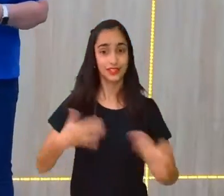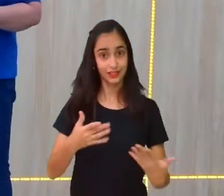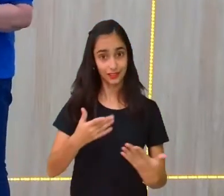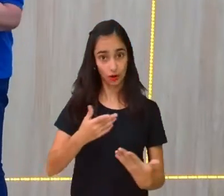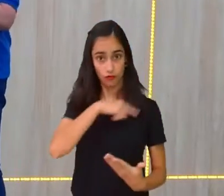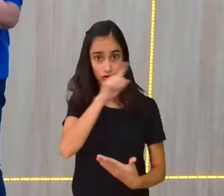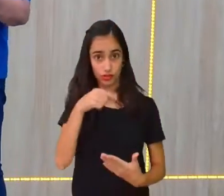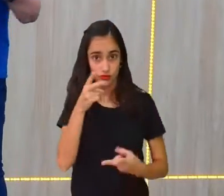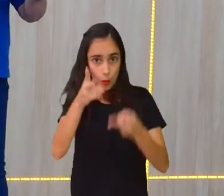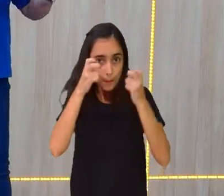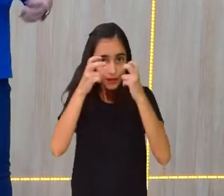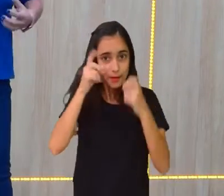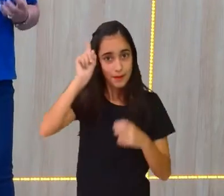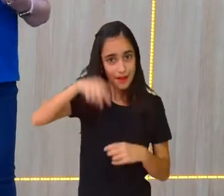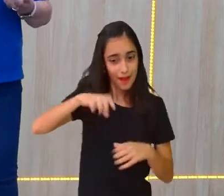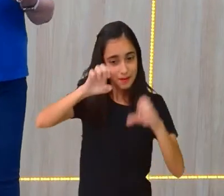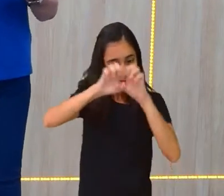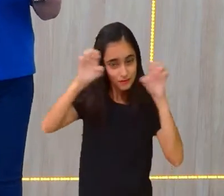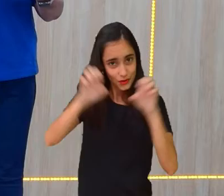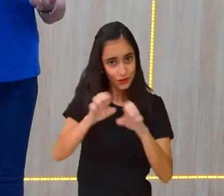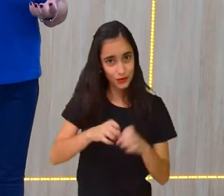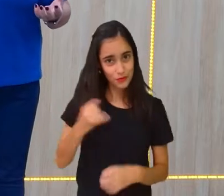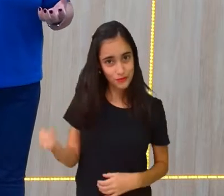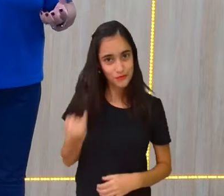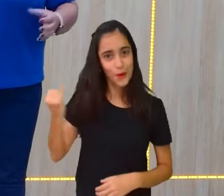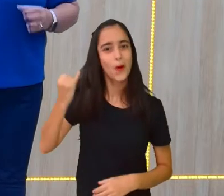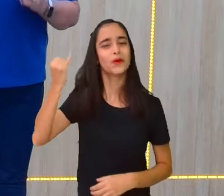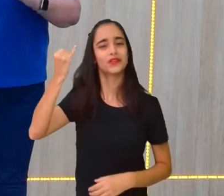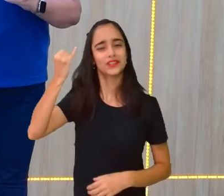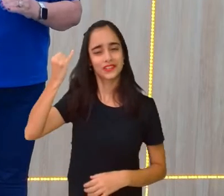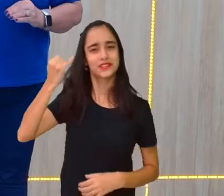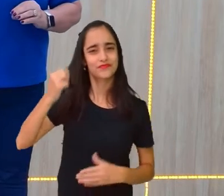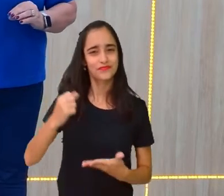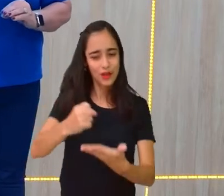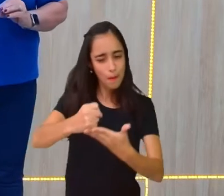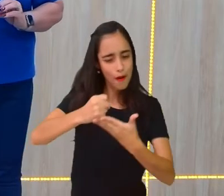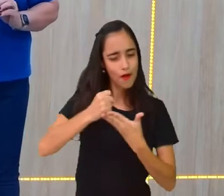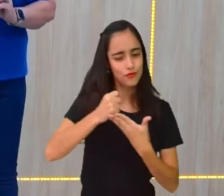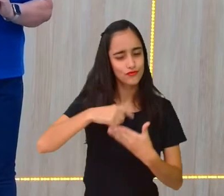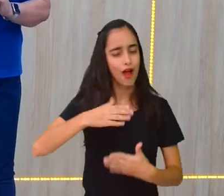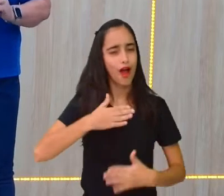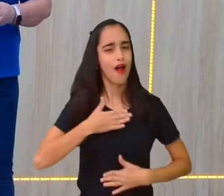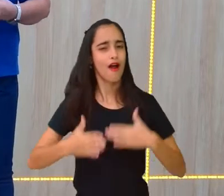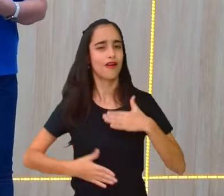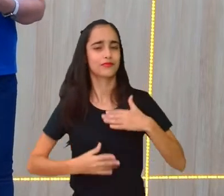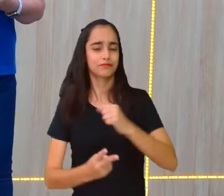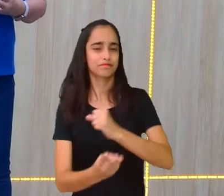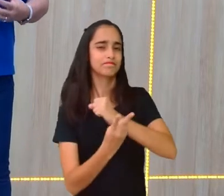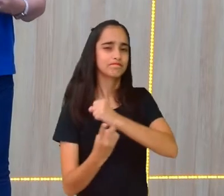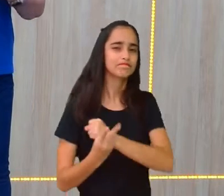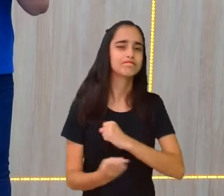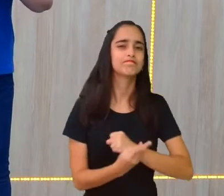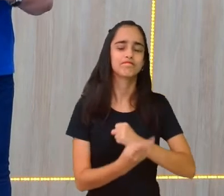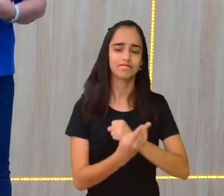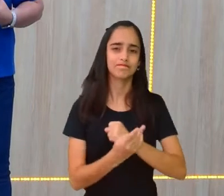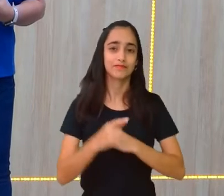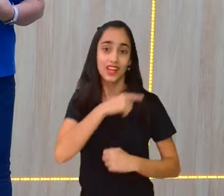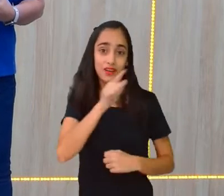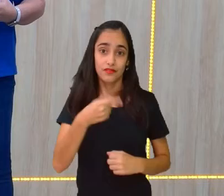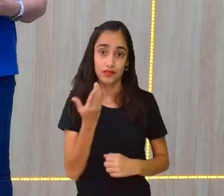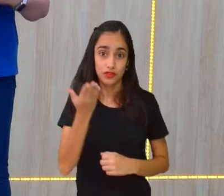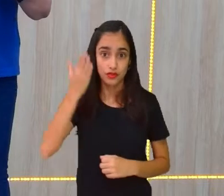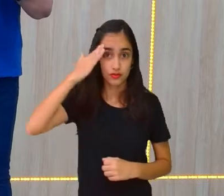importantes e que fazem parte do nosso time de defesa, Vejam que interessante o nosso corpo tendo aí um